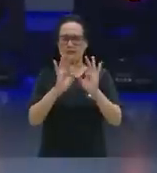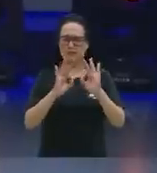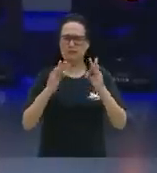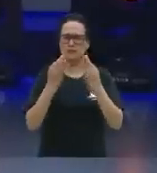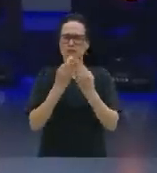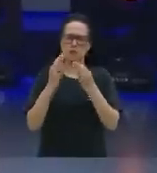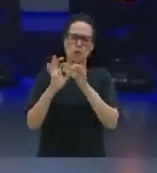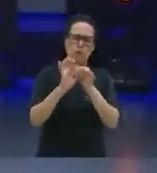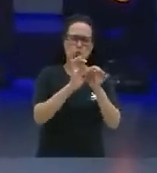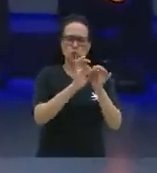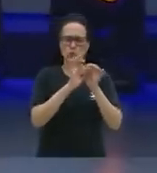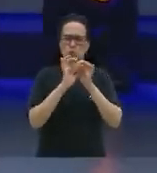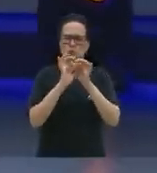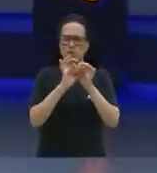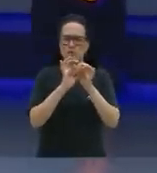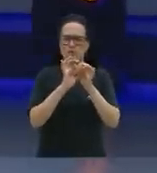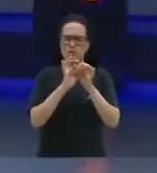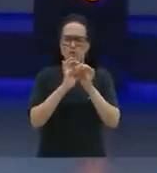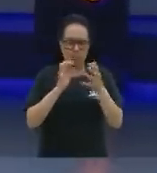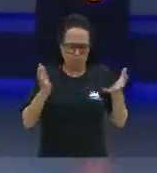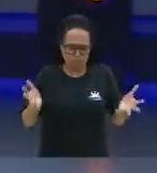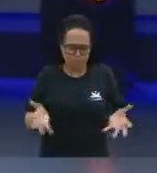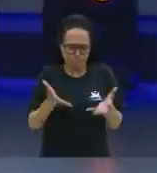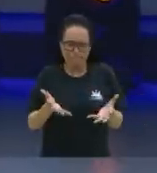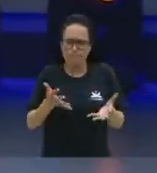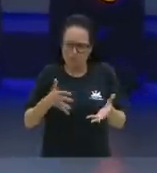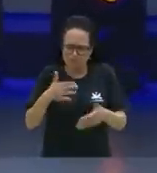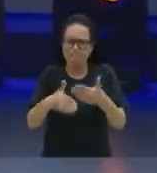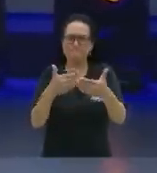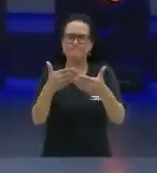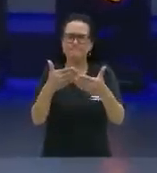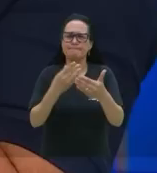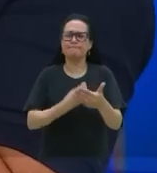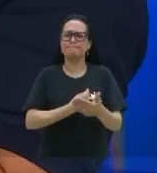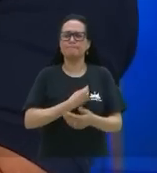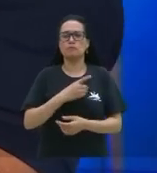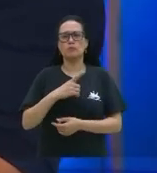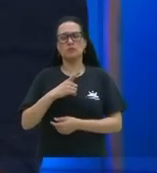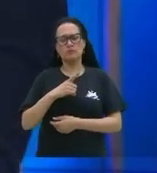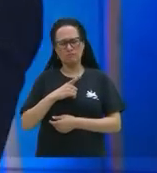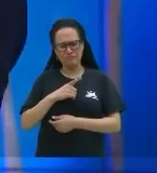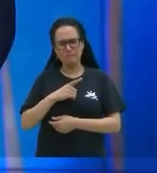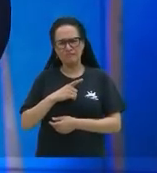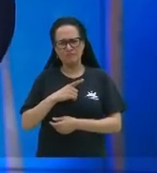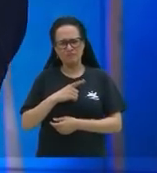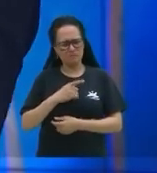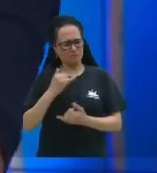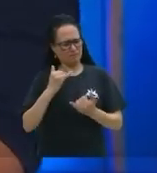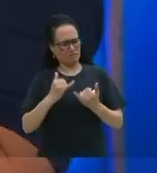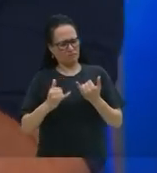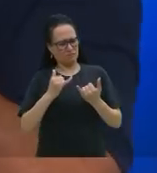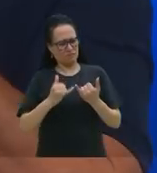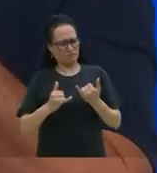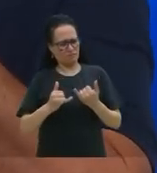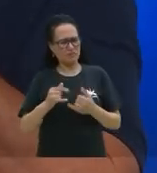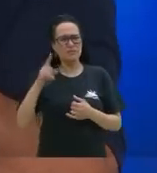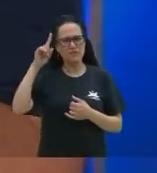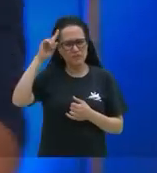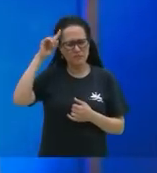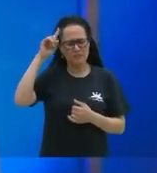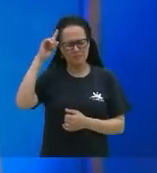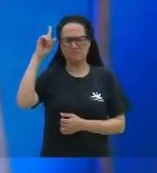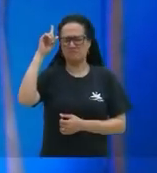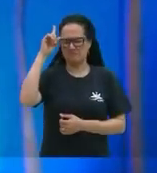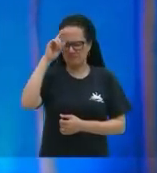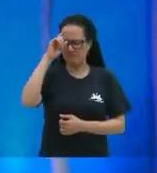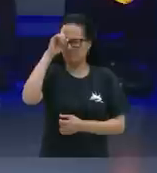unida, manter uma motivação para viver, parece que cada dia se torna mais difícil. E